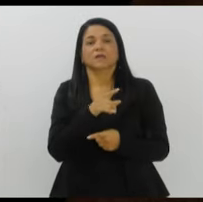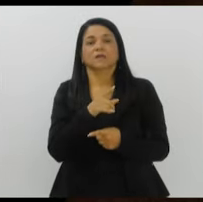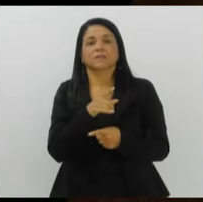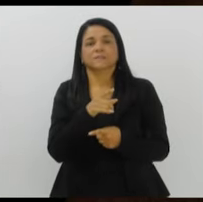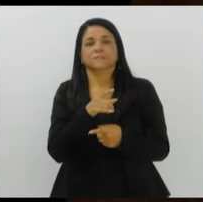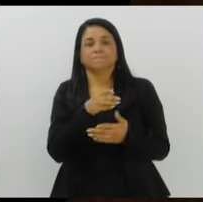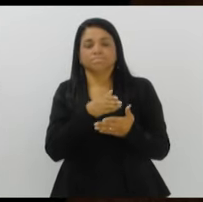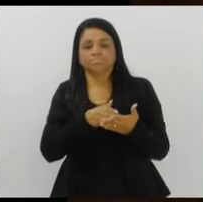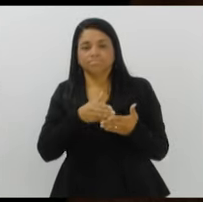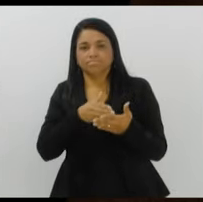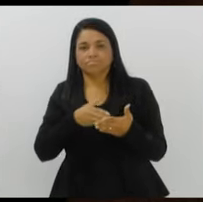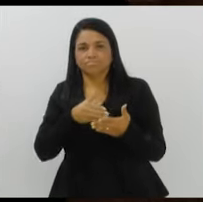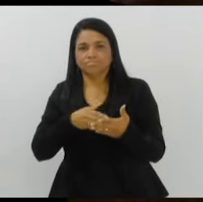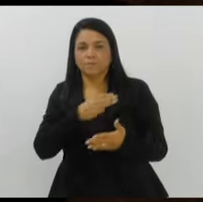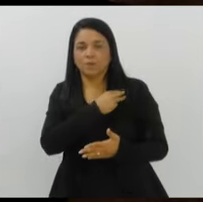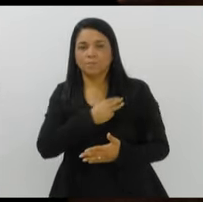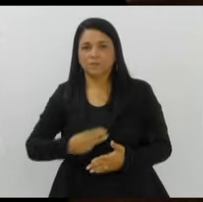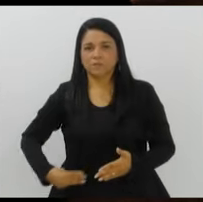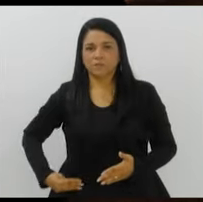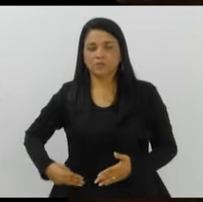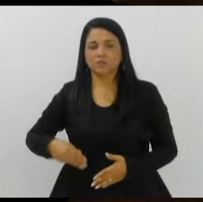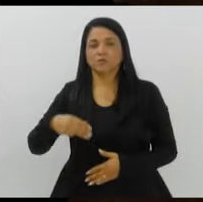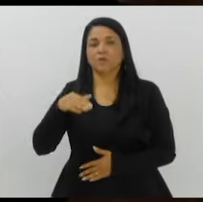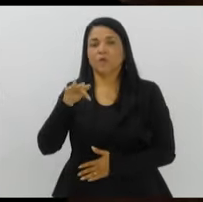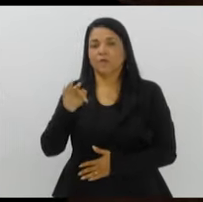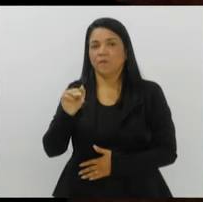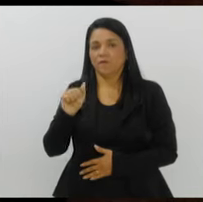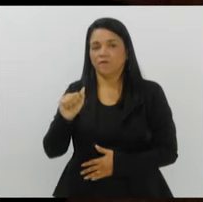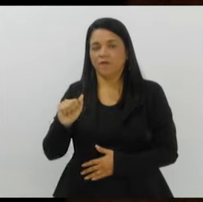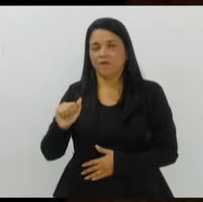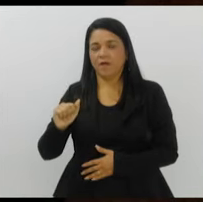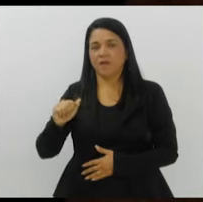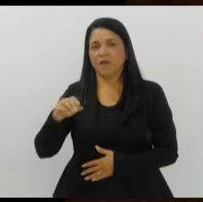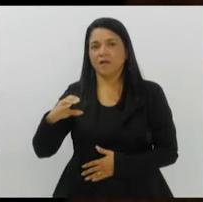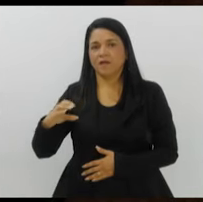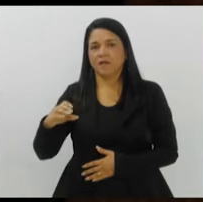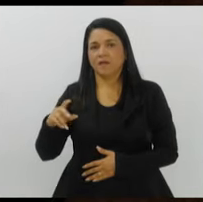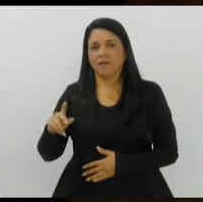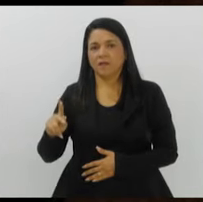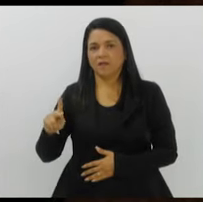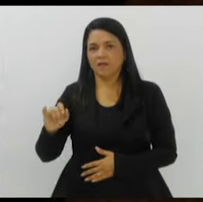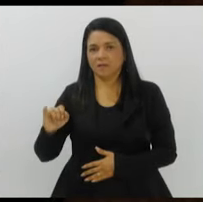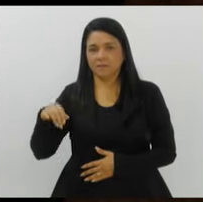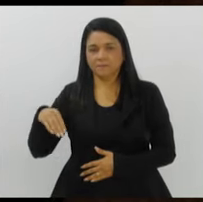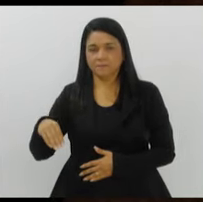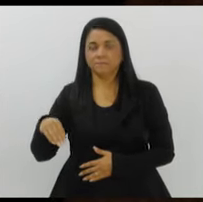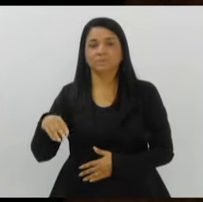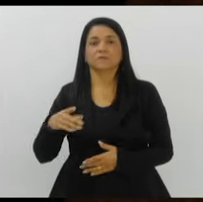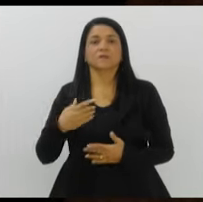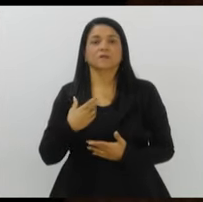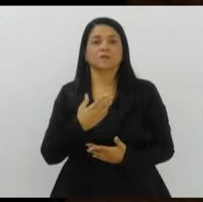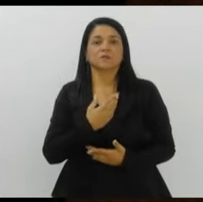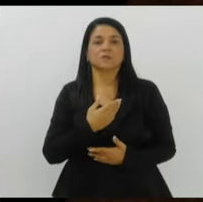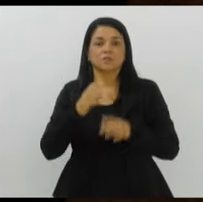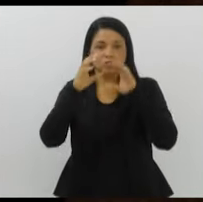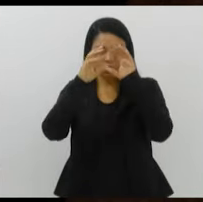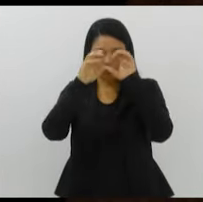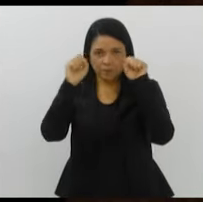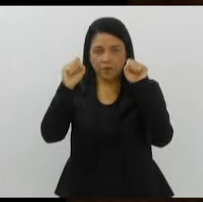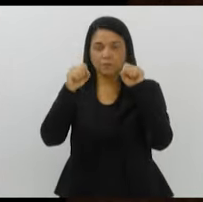do ministro Edson Fachin, do Supremo Tribunal Federal, por meio da ADPF